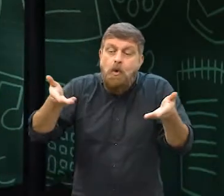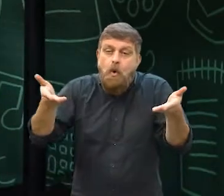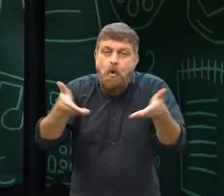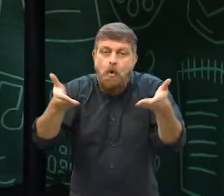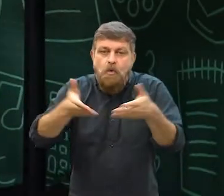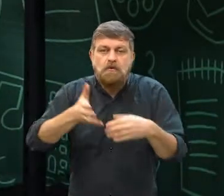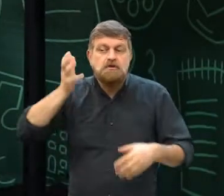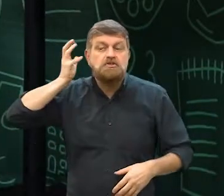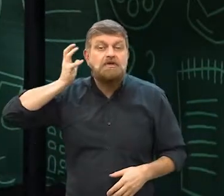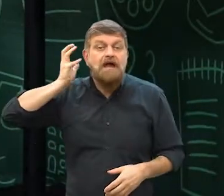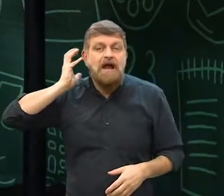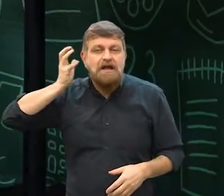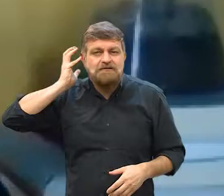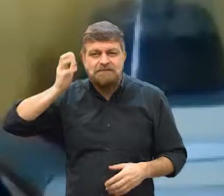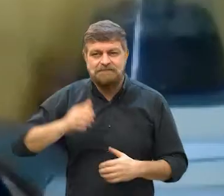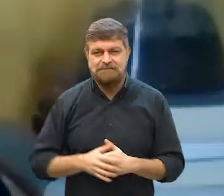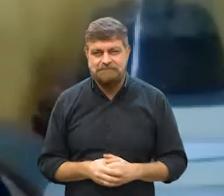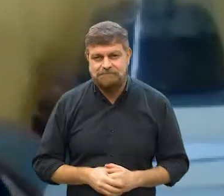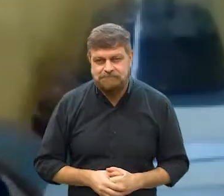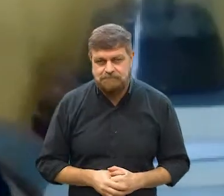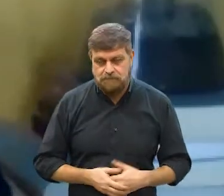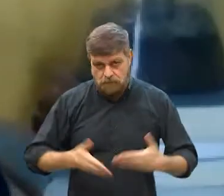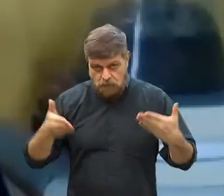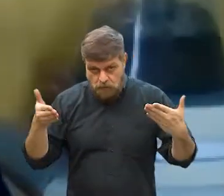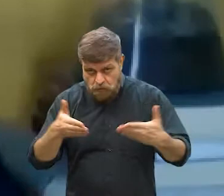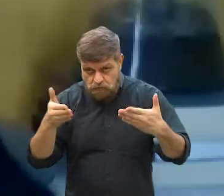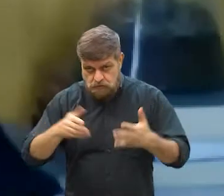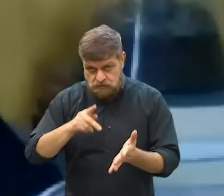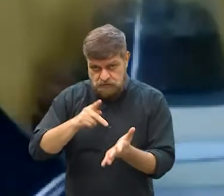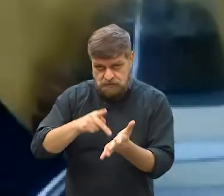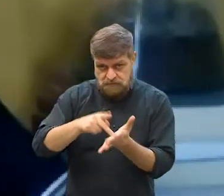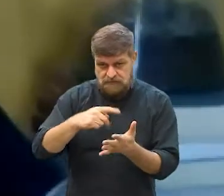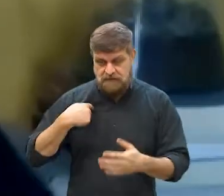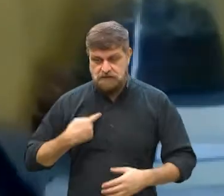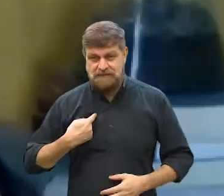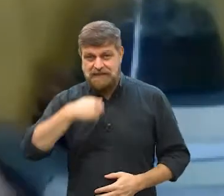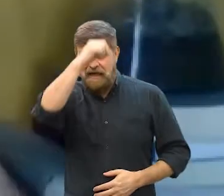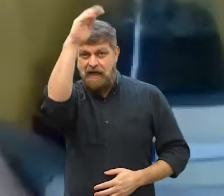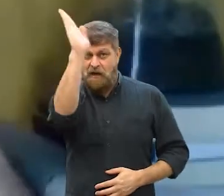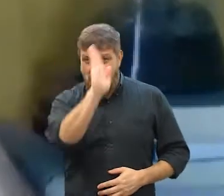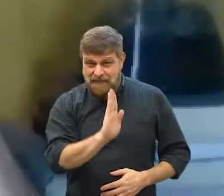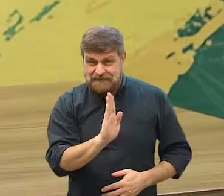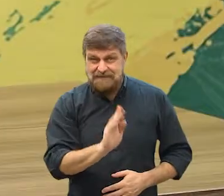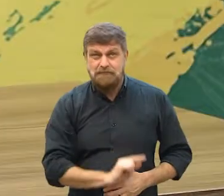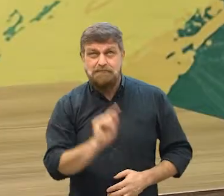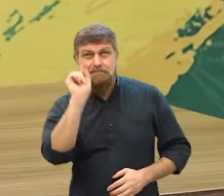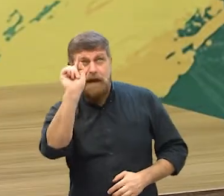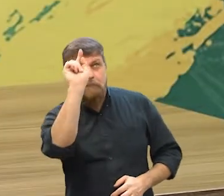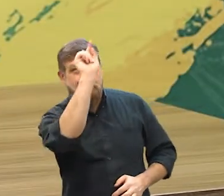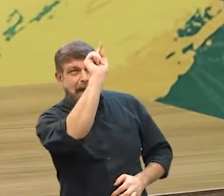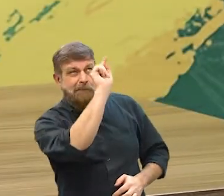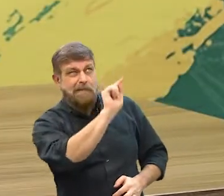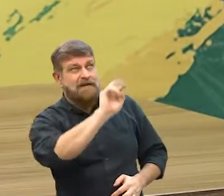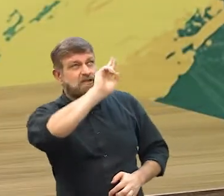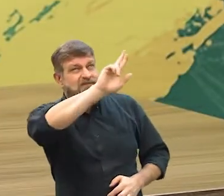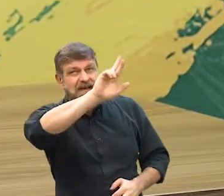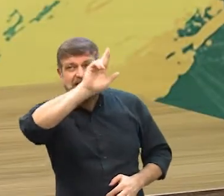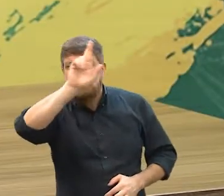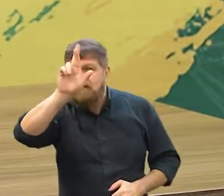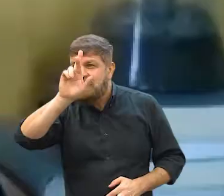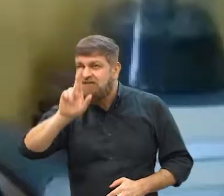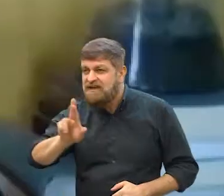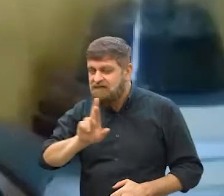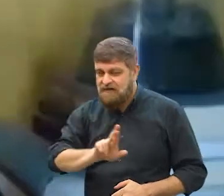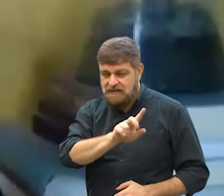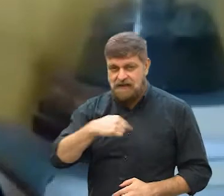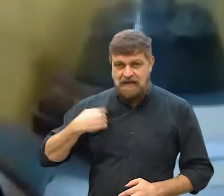hoje é Luiz André olha hoje na verdade a gente tem Brasil muito diferenciado bom então a gente se